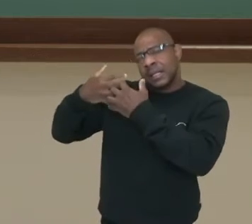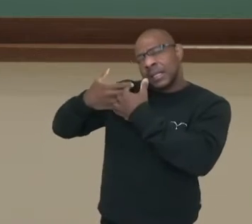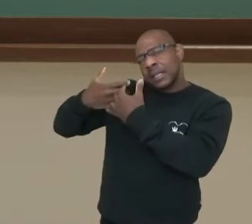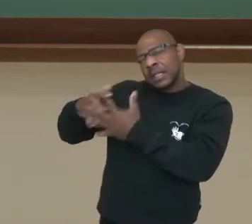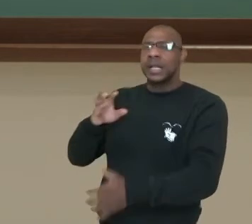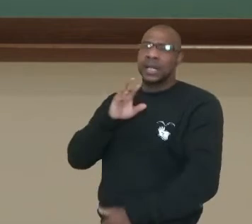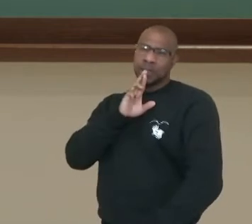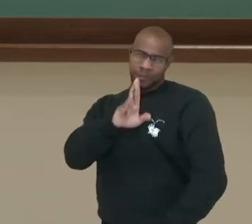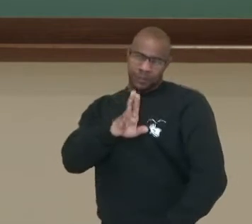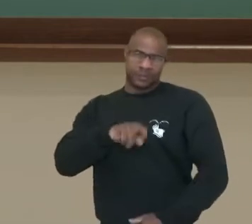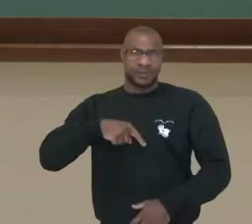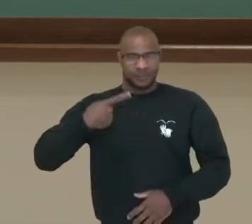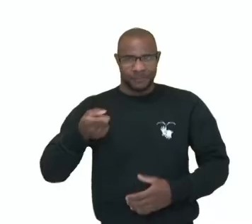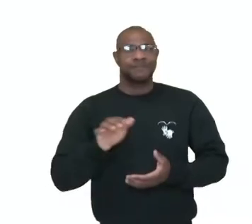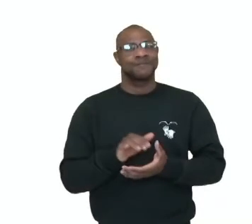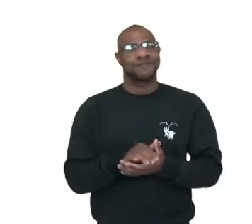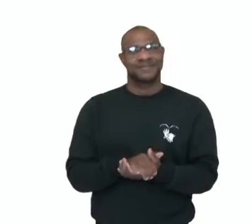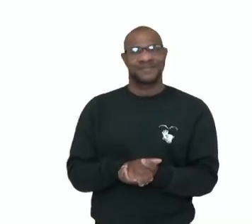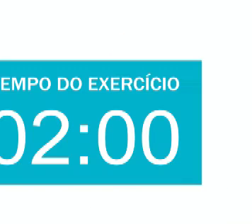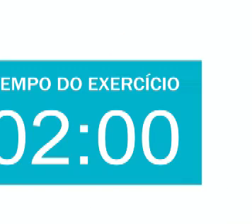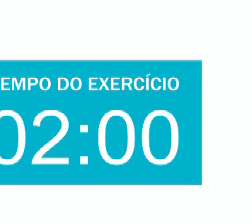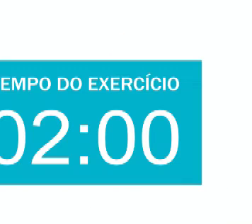volto com a resposta.